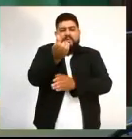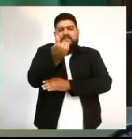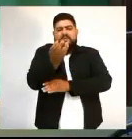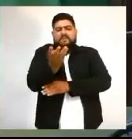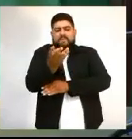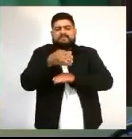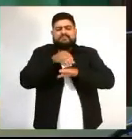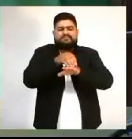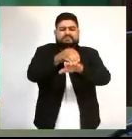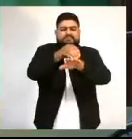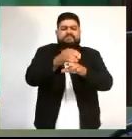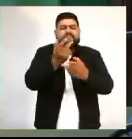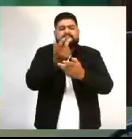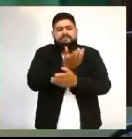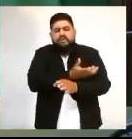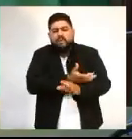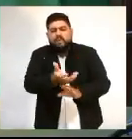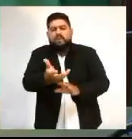de produto,